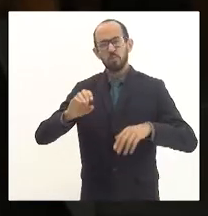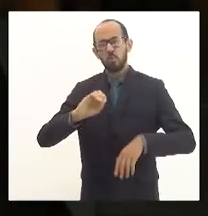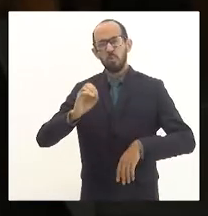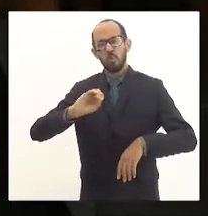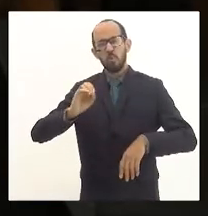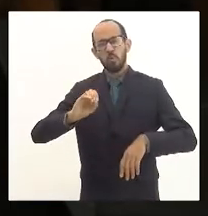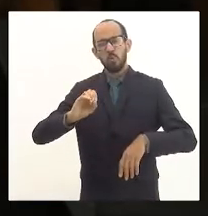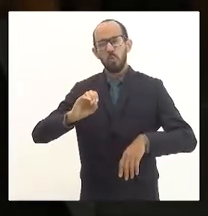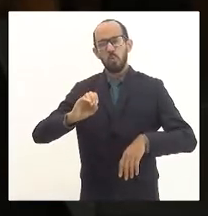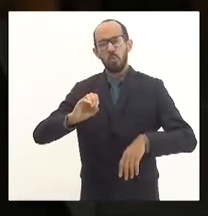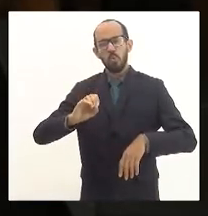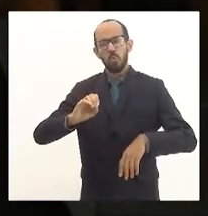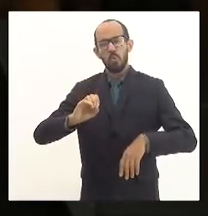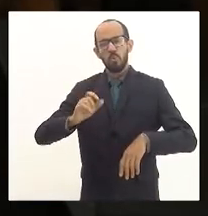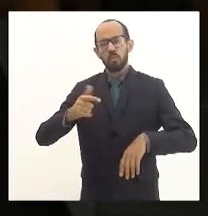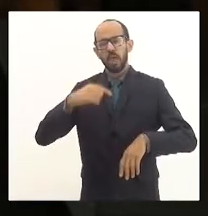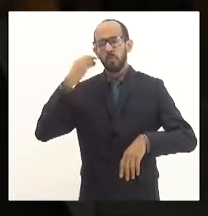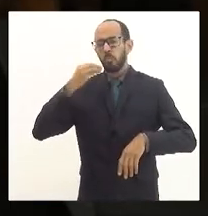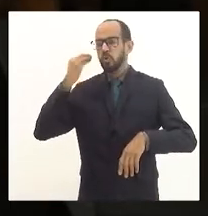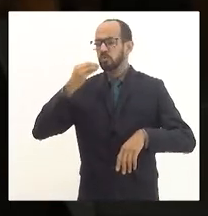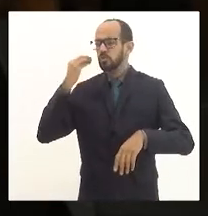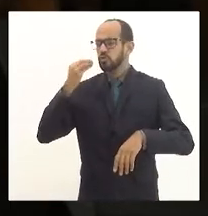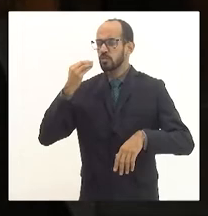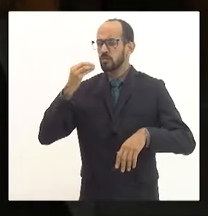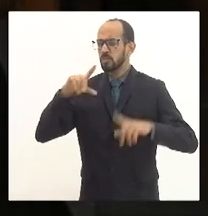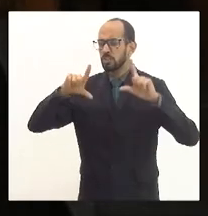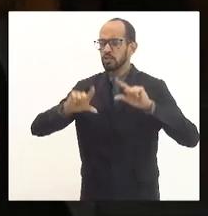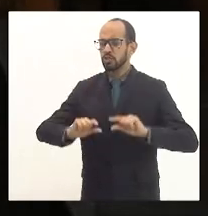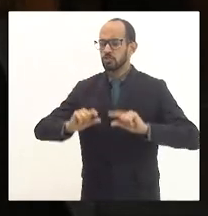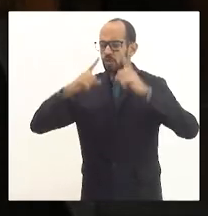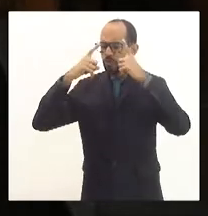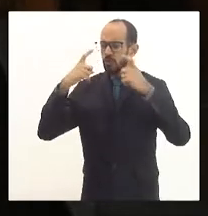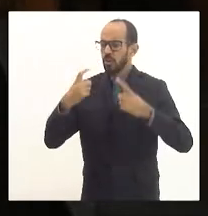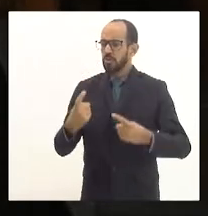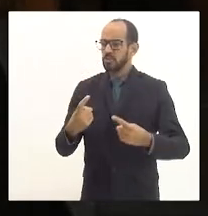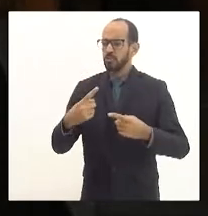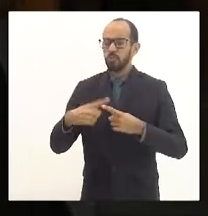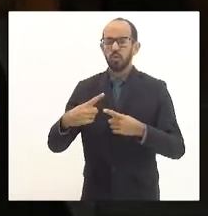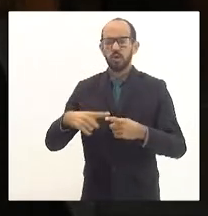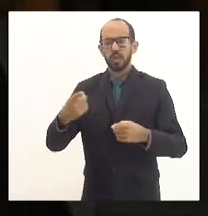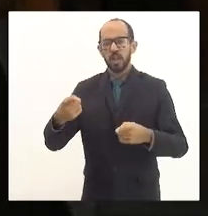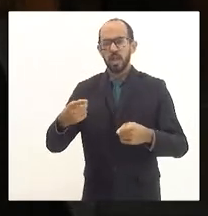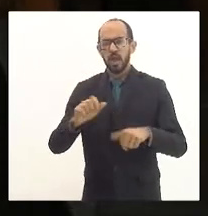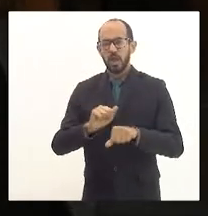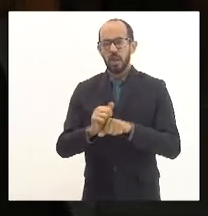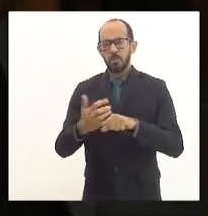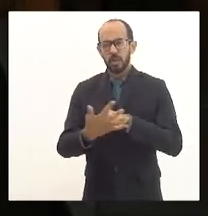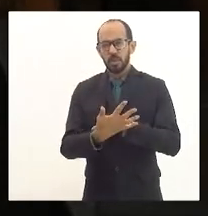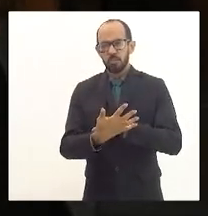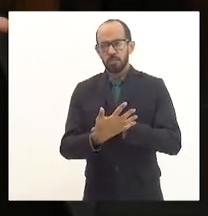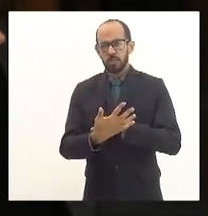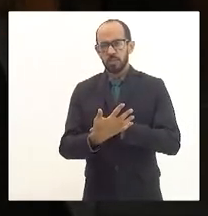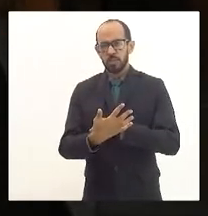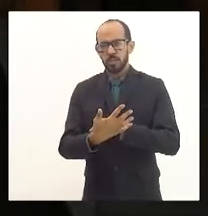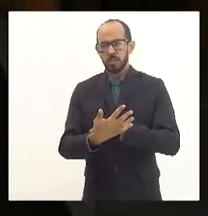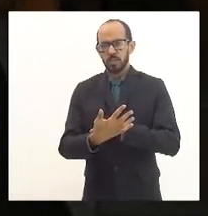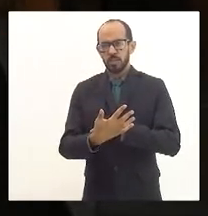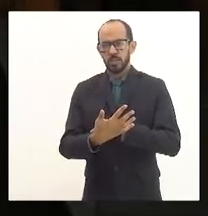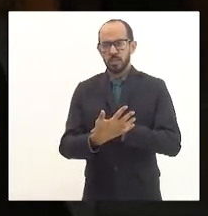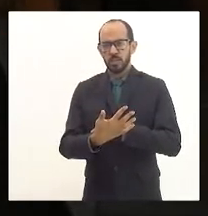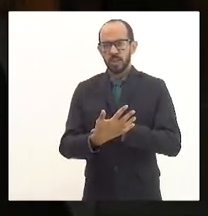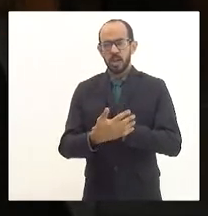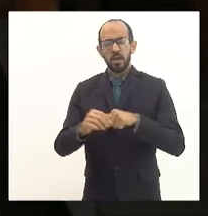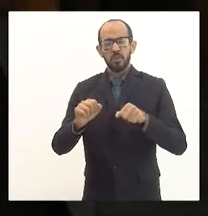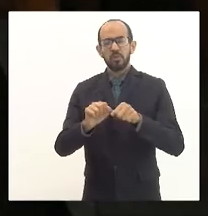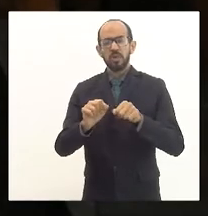nenhum e por óbvio e a pandemia tirou as